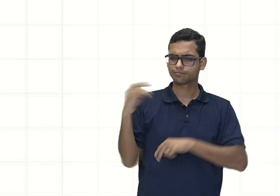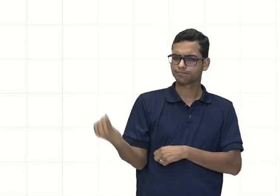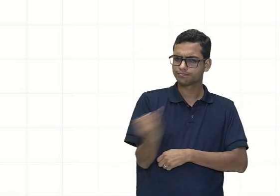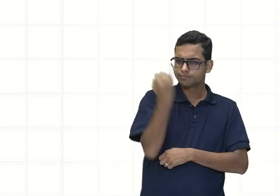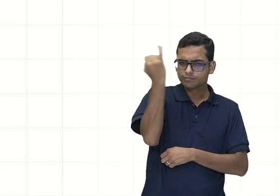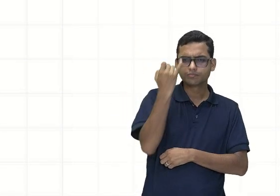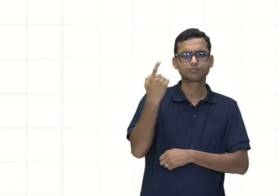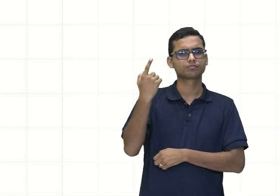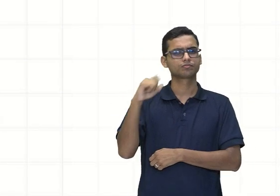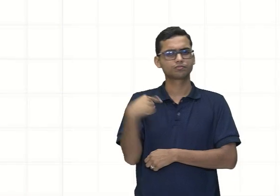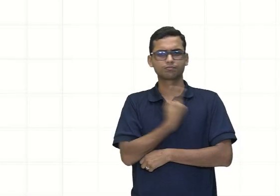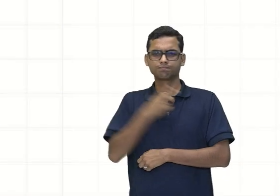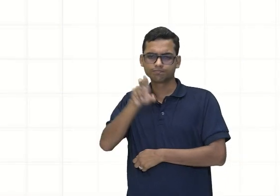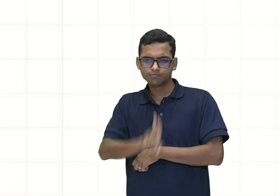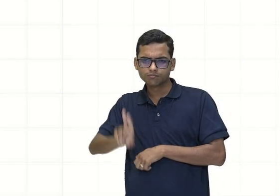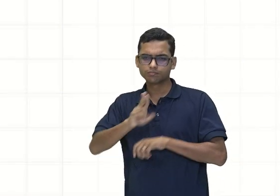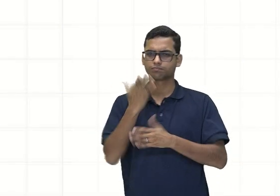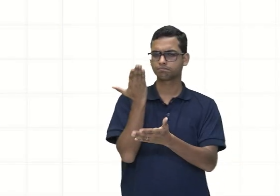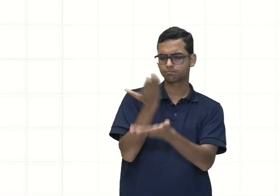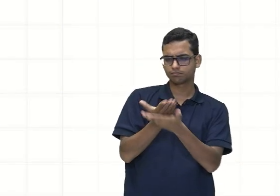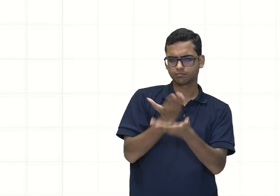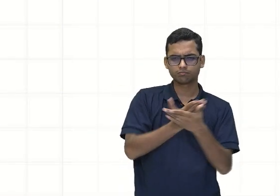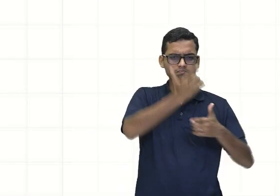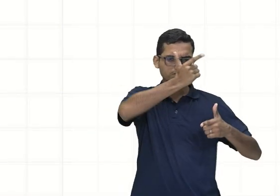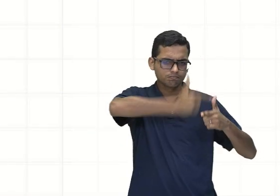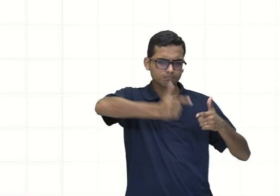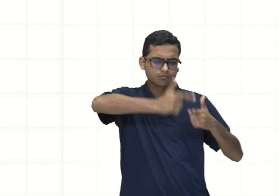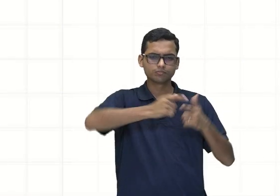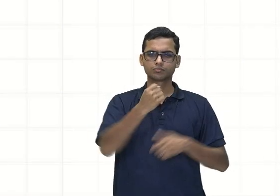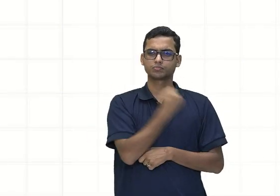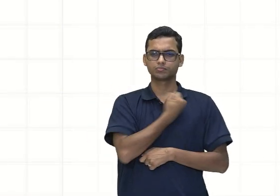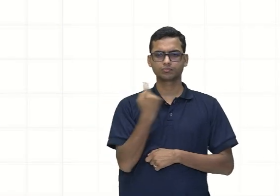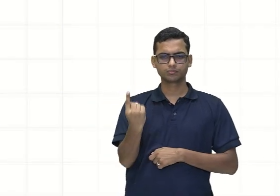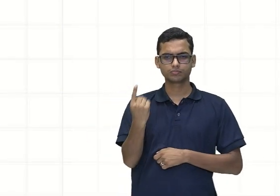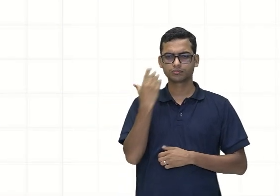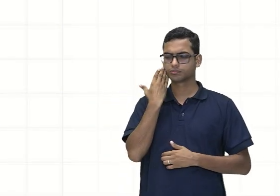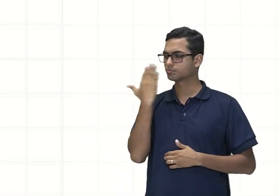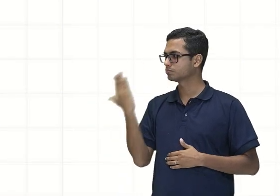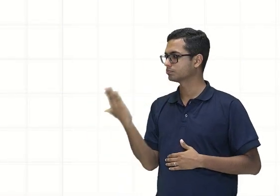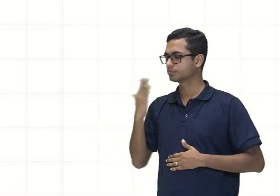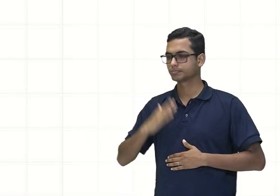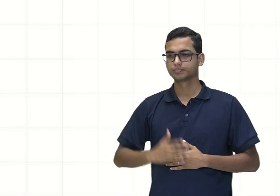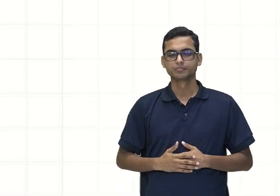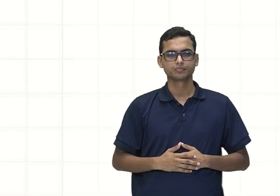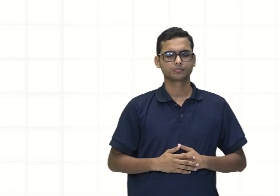utilizar aqui dentro do nosso, né, problema 1. Vamos lá.